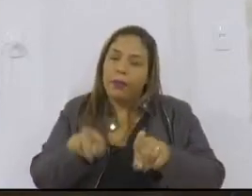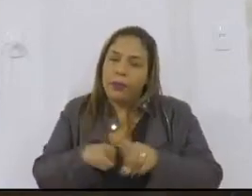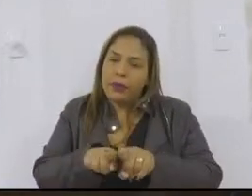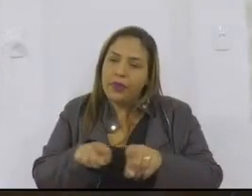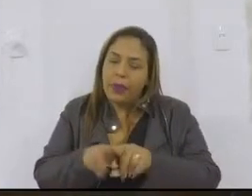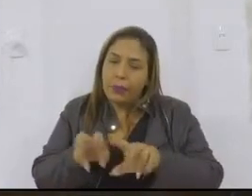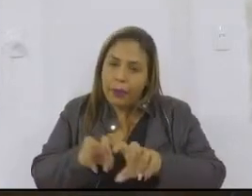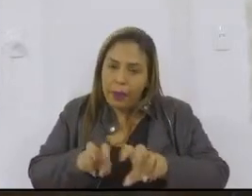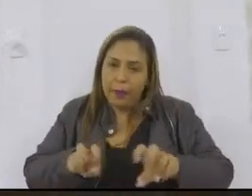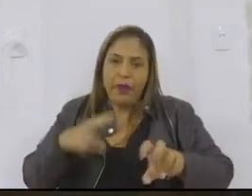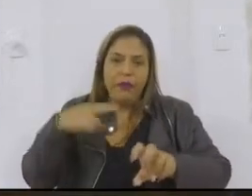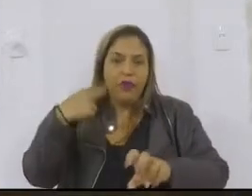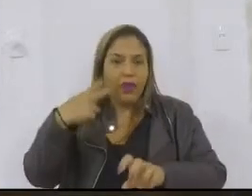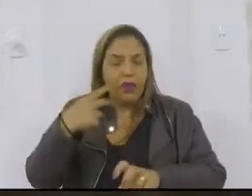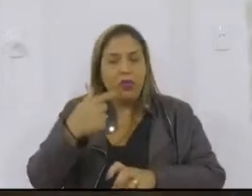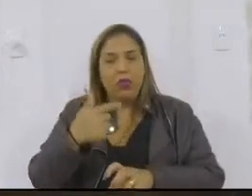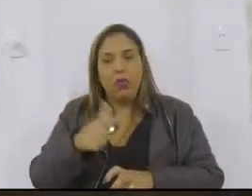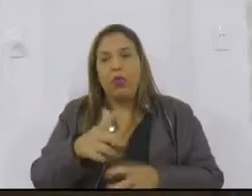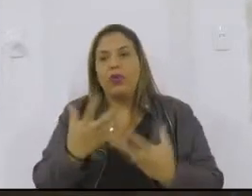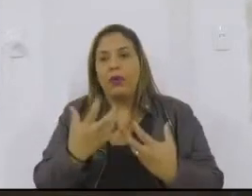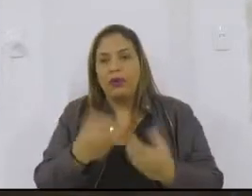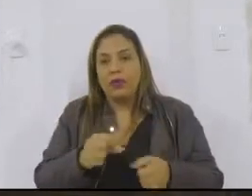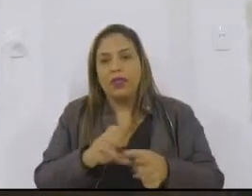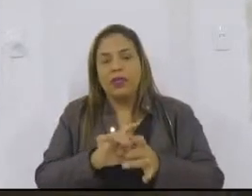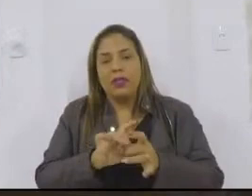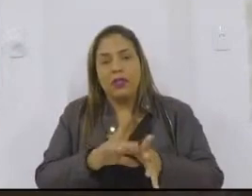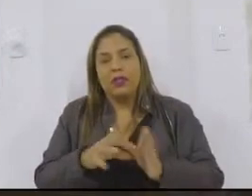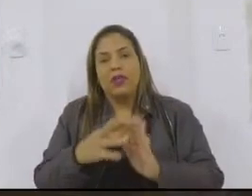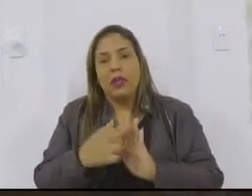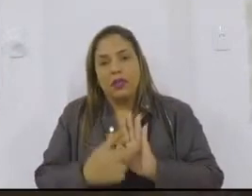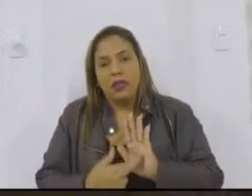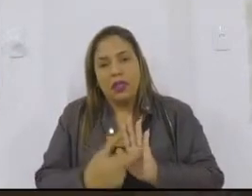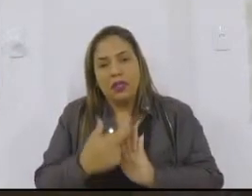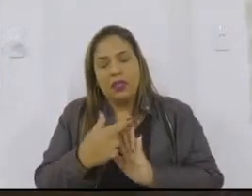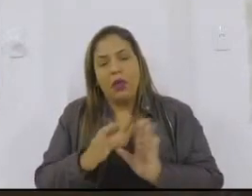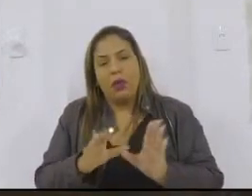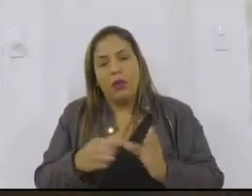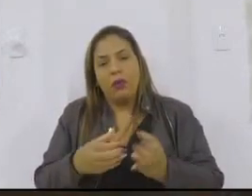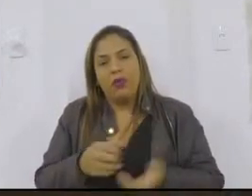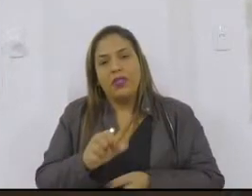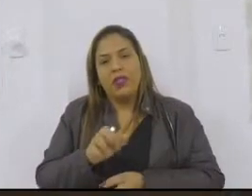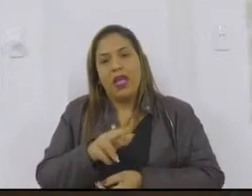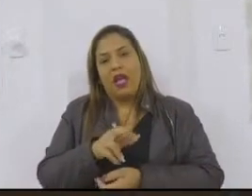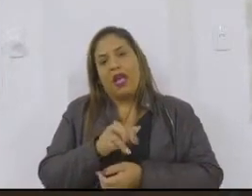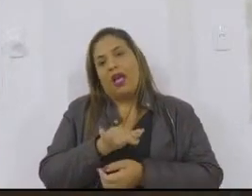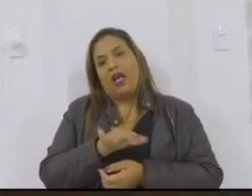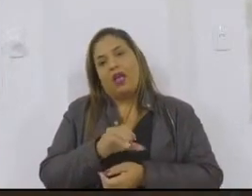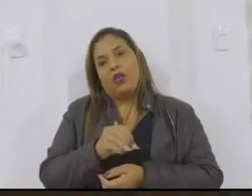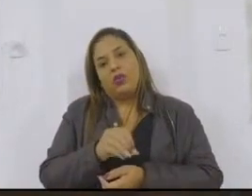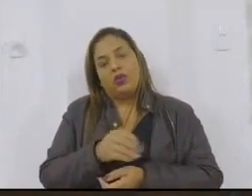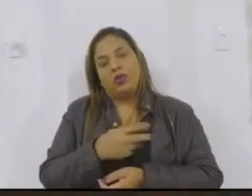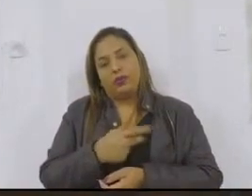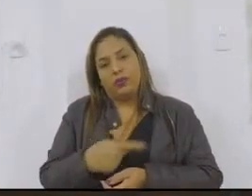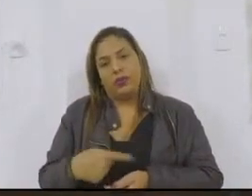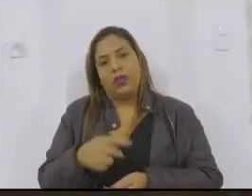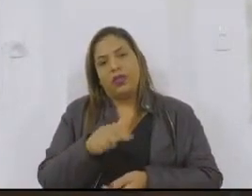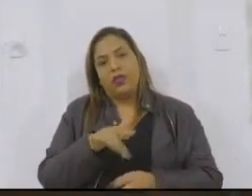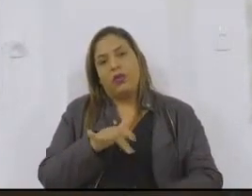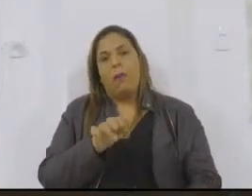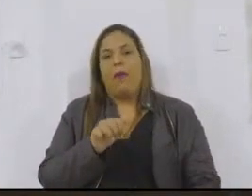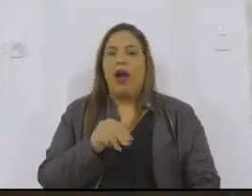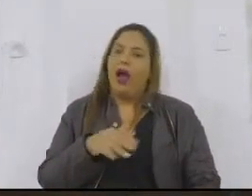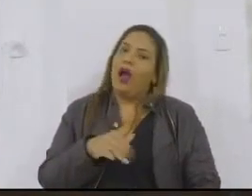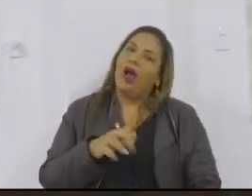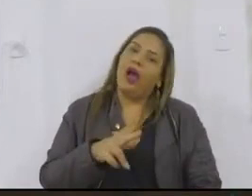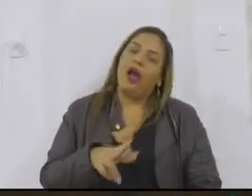seja aprovado em plenário. Comissão de Justiça e Redação, Sérgio Gonçalves, presidente relator, Gilmar Cordeiro, membro, Leandro